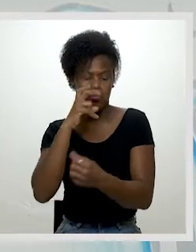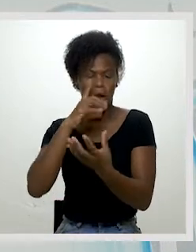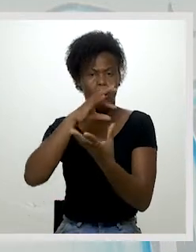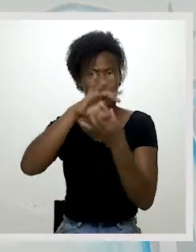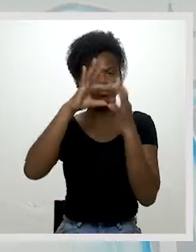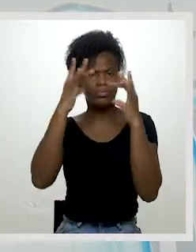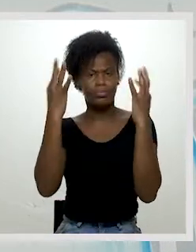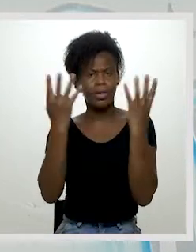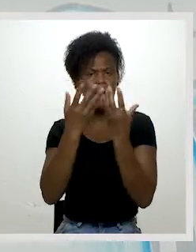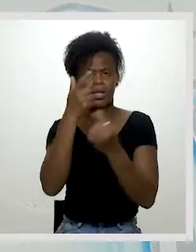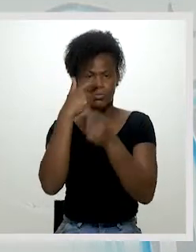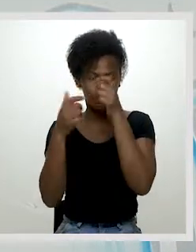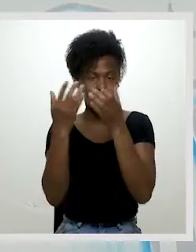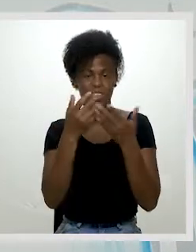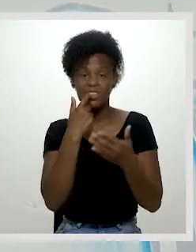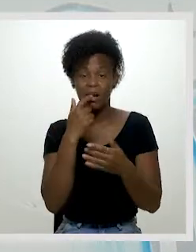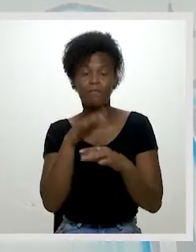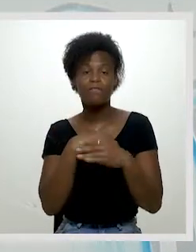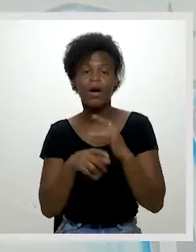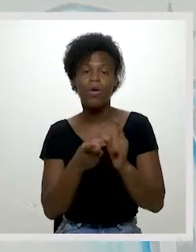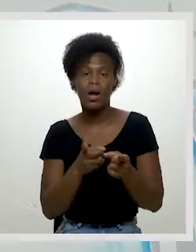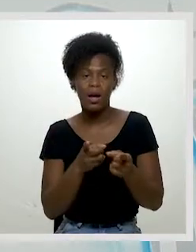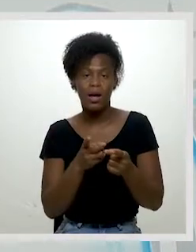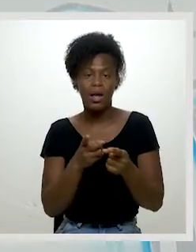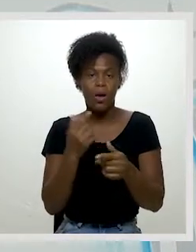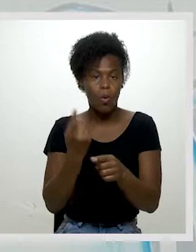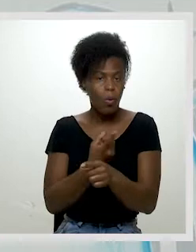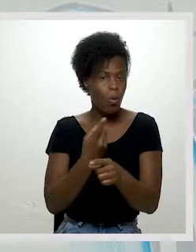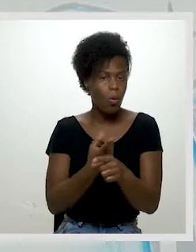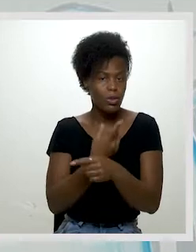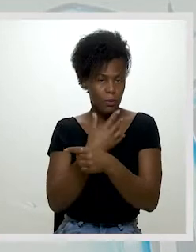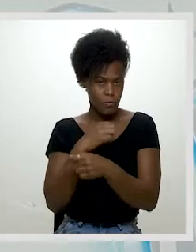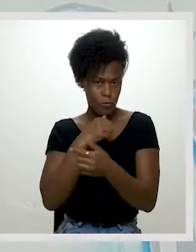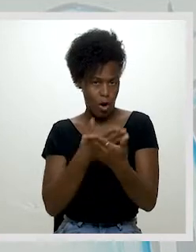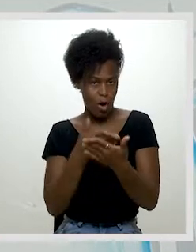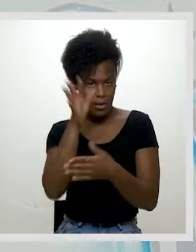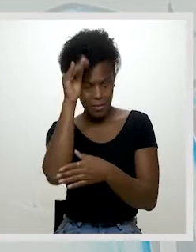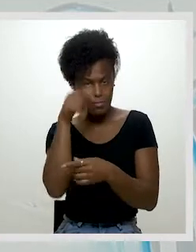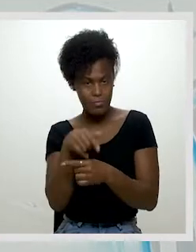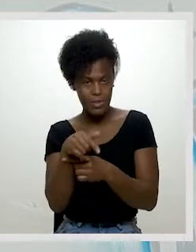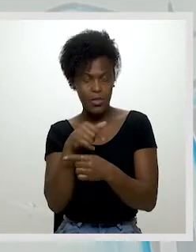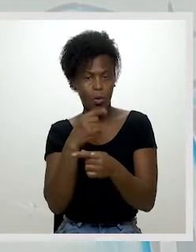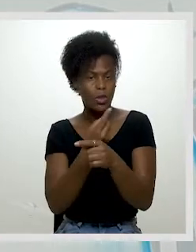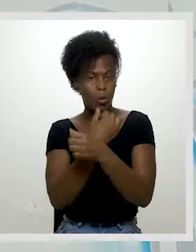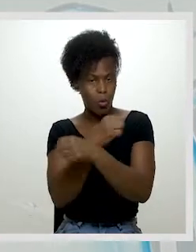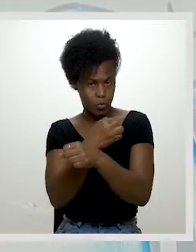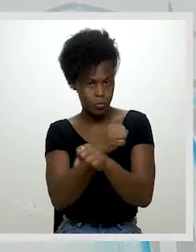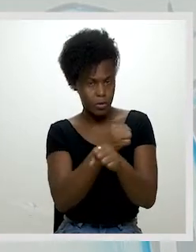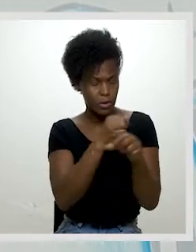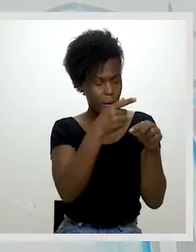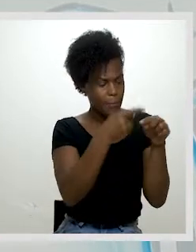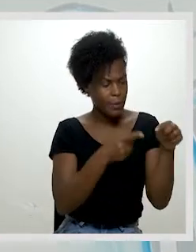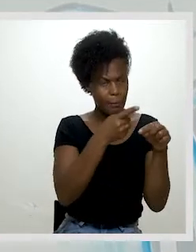natureza. O que é que os geólogos fazem? Retiram os restos mortais desses dinossauros, levam